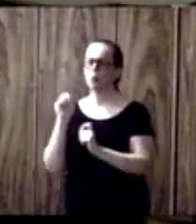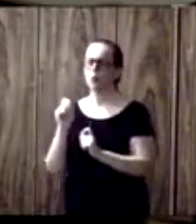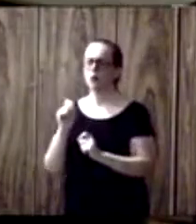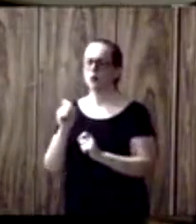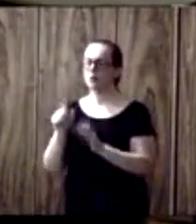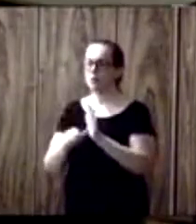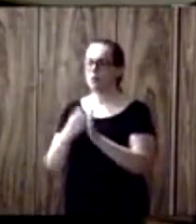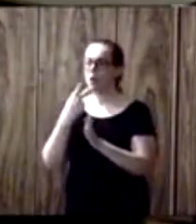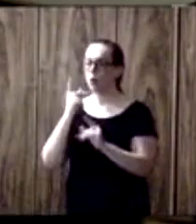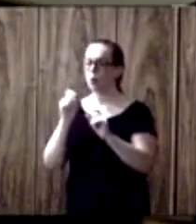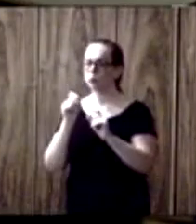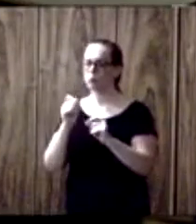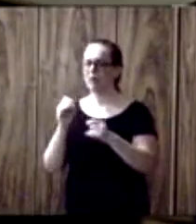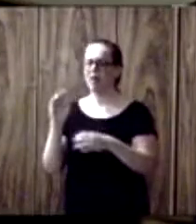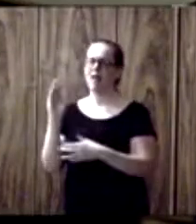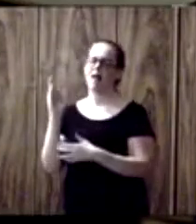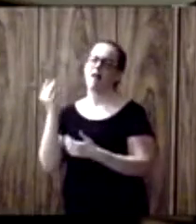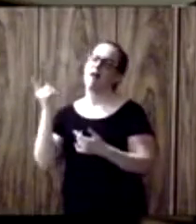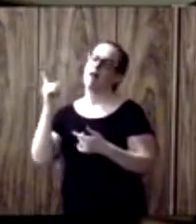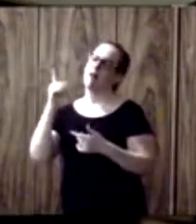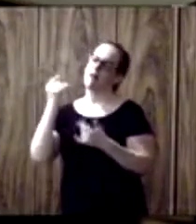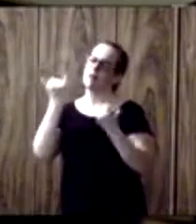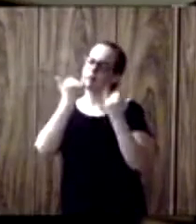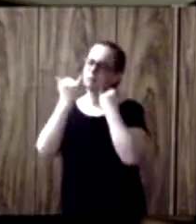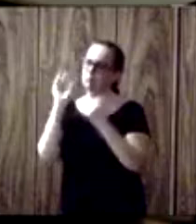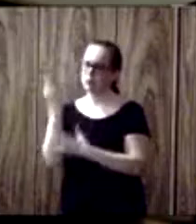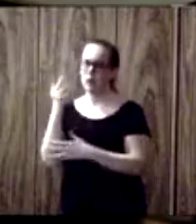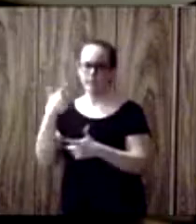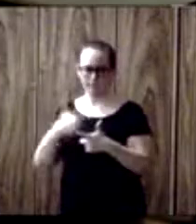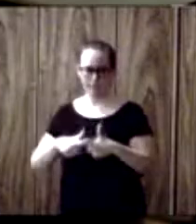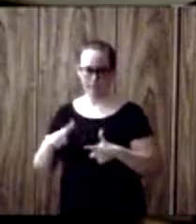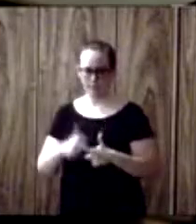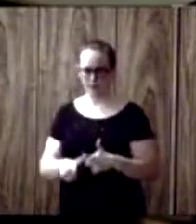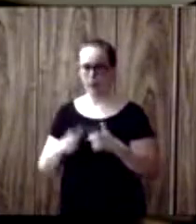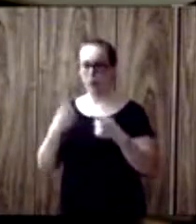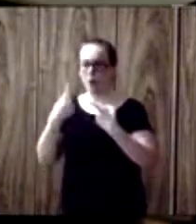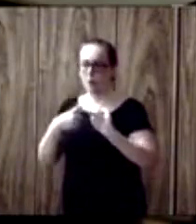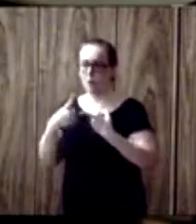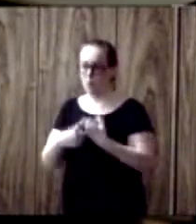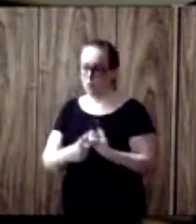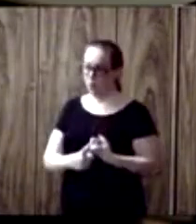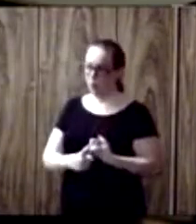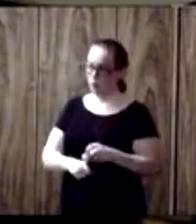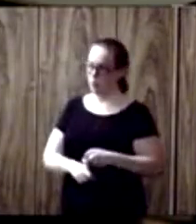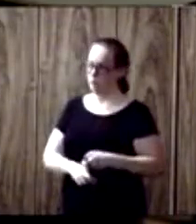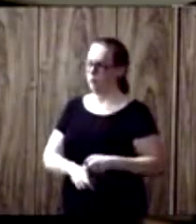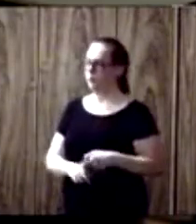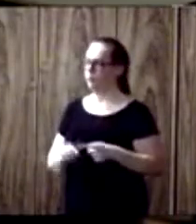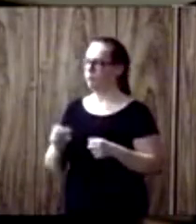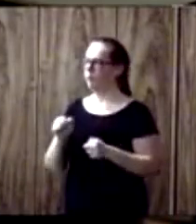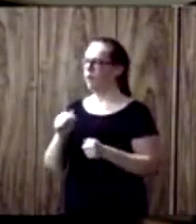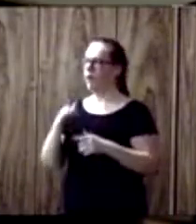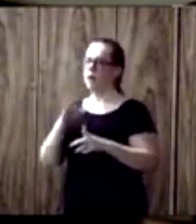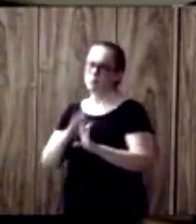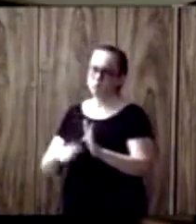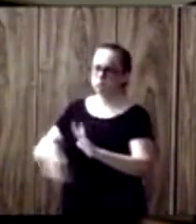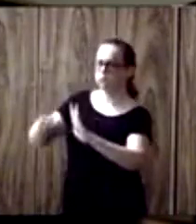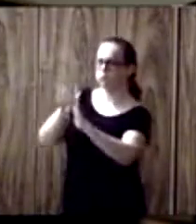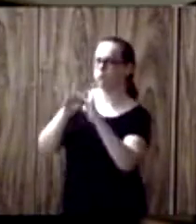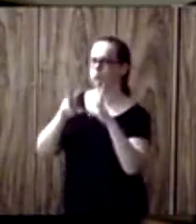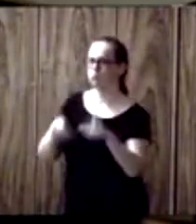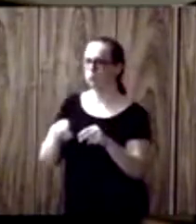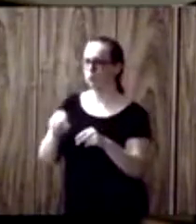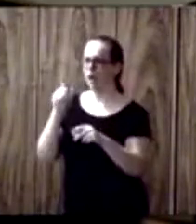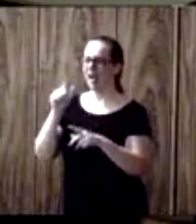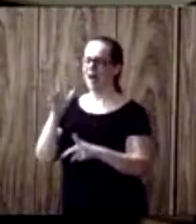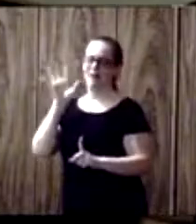tem que dizer? As fake news são um problema, porque, acima de tudo, constituem